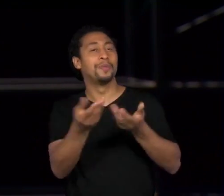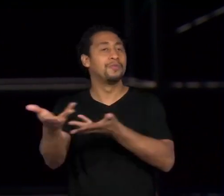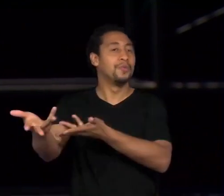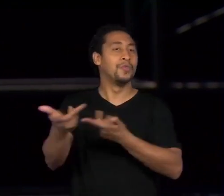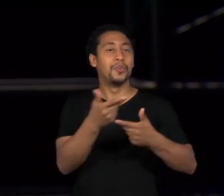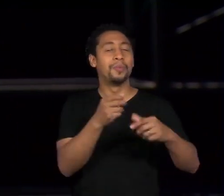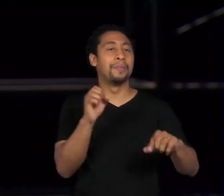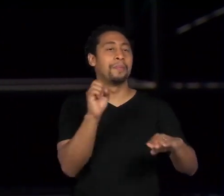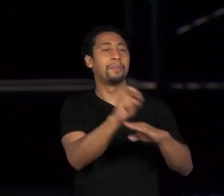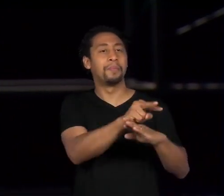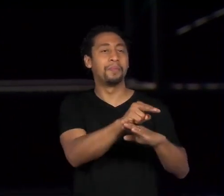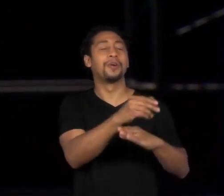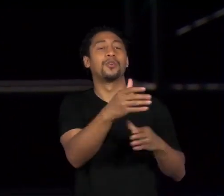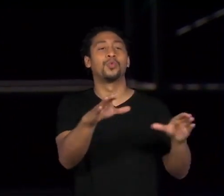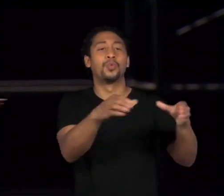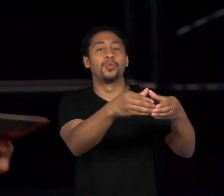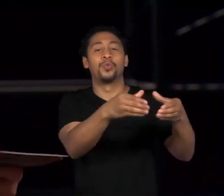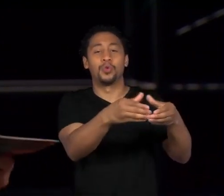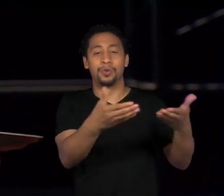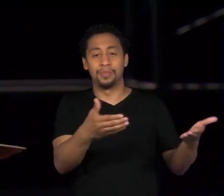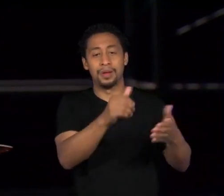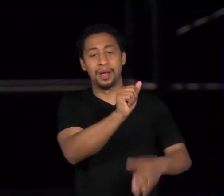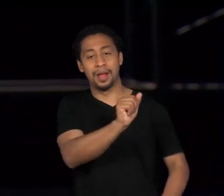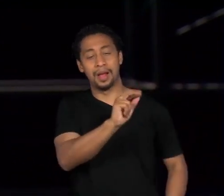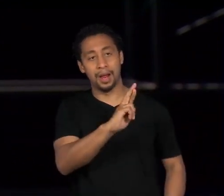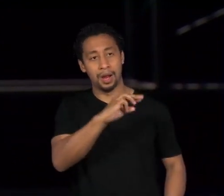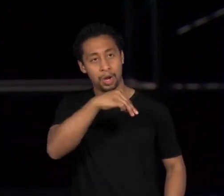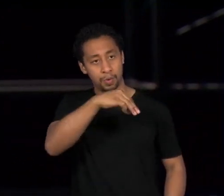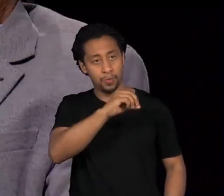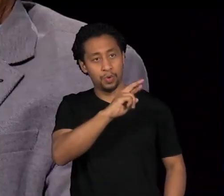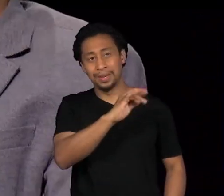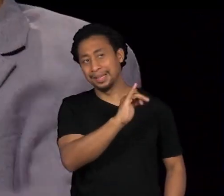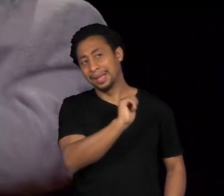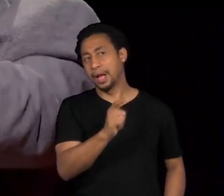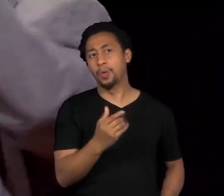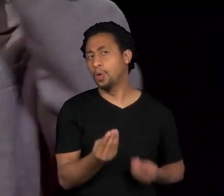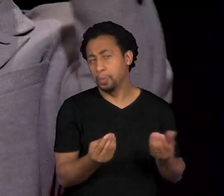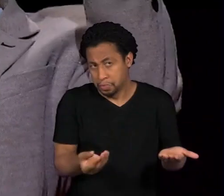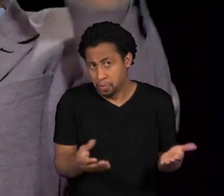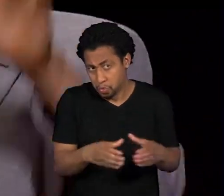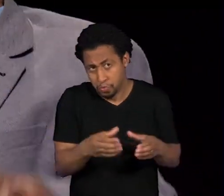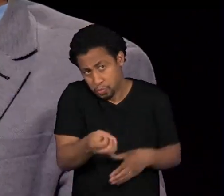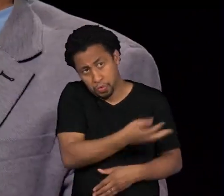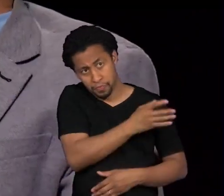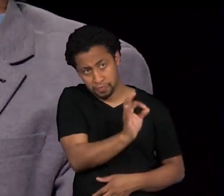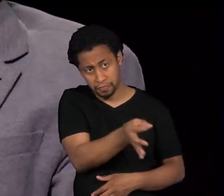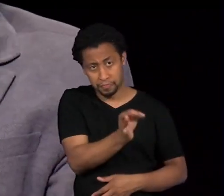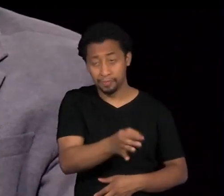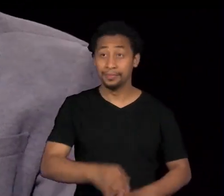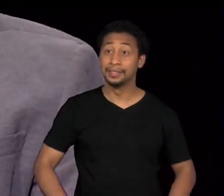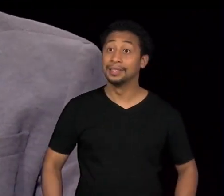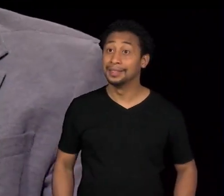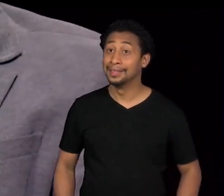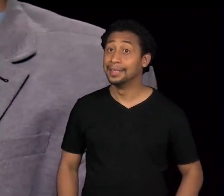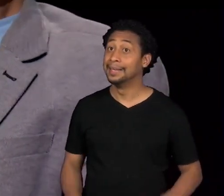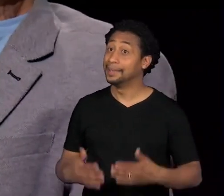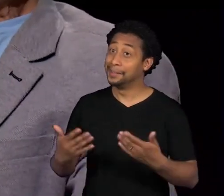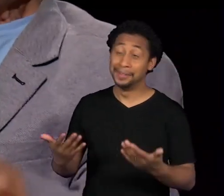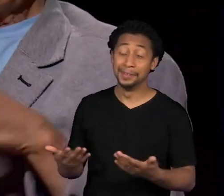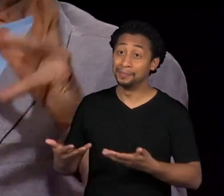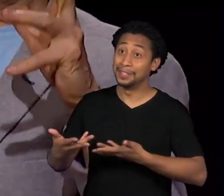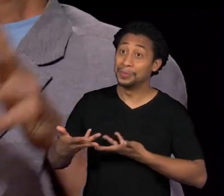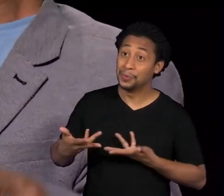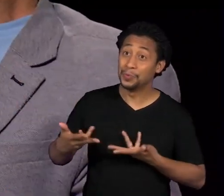armorial no movimento armorial né que era uma coisa muito nova na época né é era sem dúvida bem não precisou esforço n de convencimento